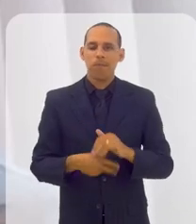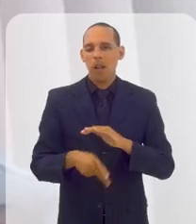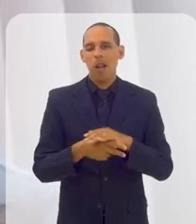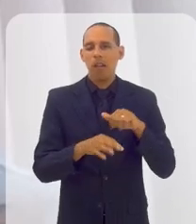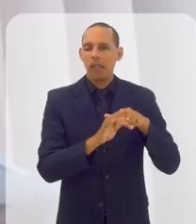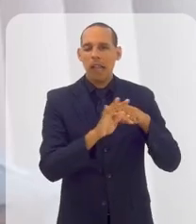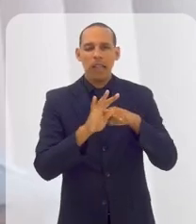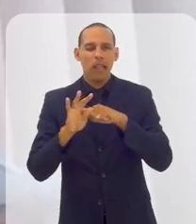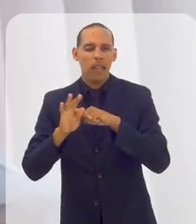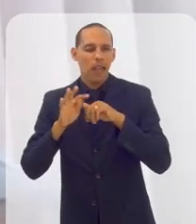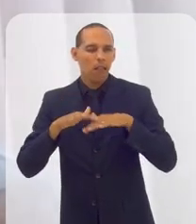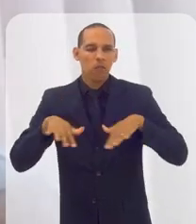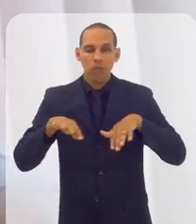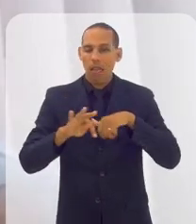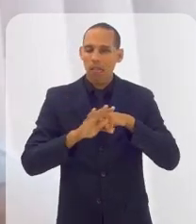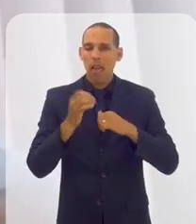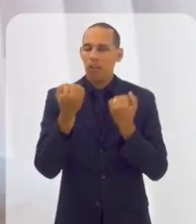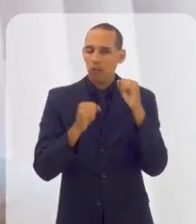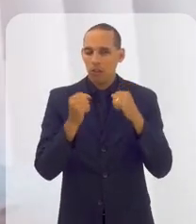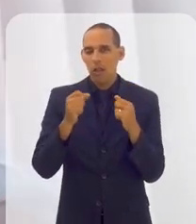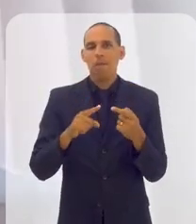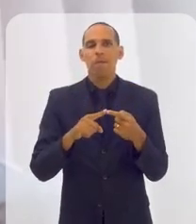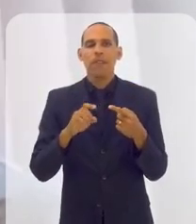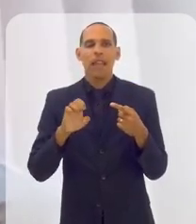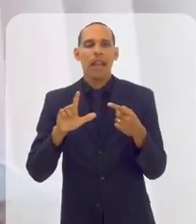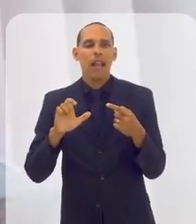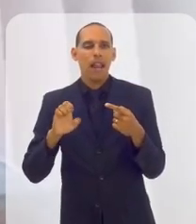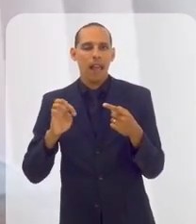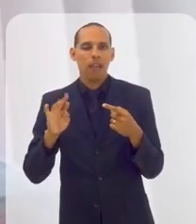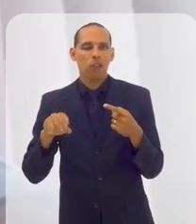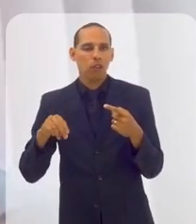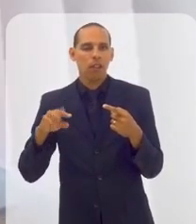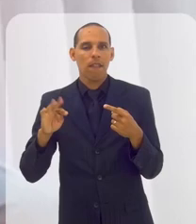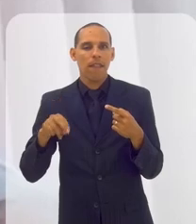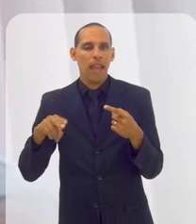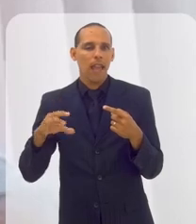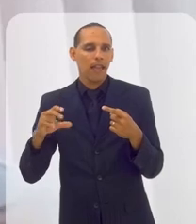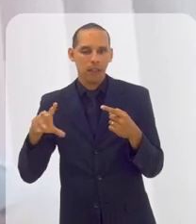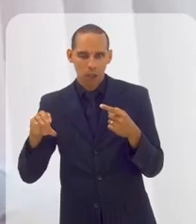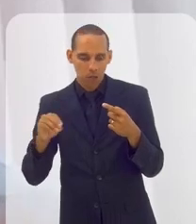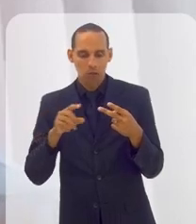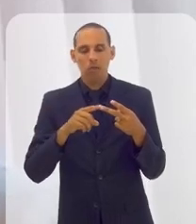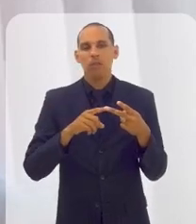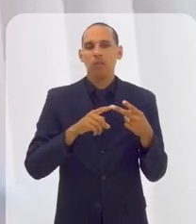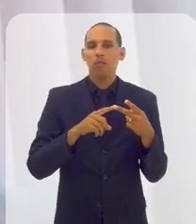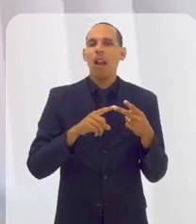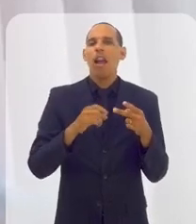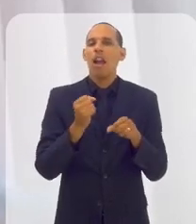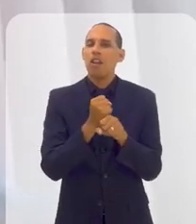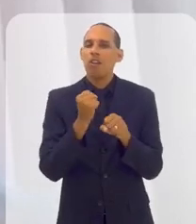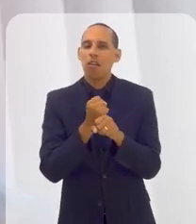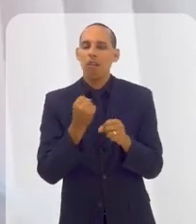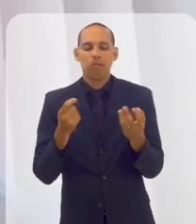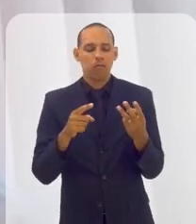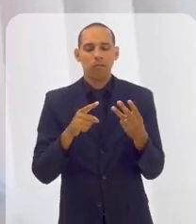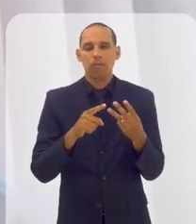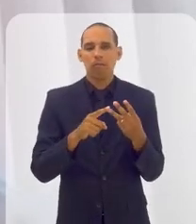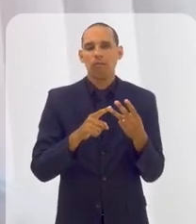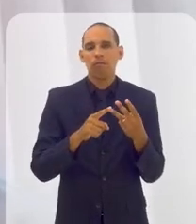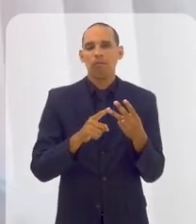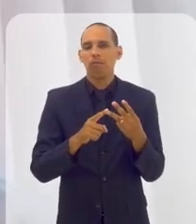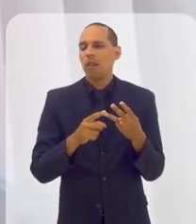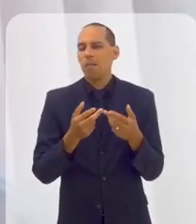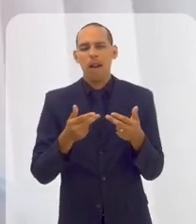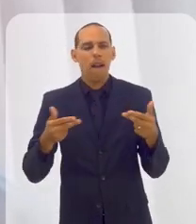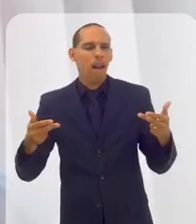da atividade dos técnicos industriais, eletrotécnico, técnico em edificações, técnico eletrônico, pessoal de agrimensura,